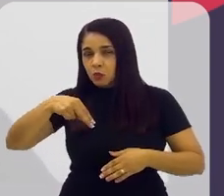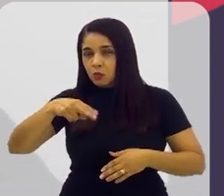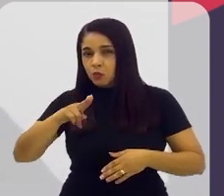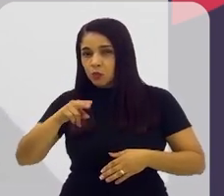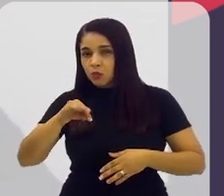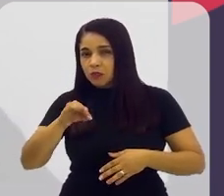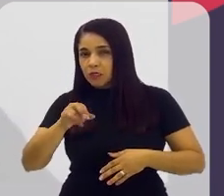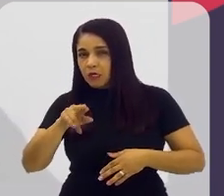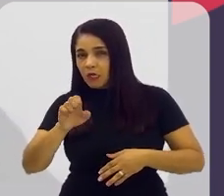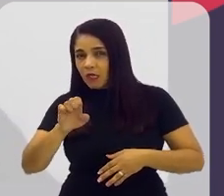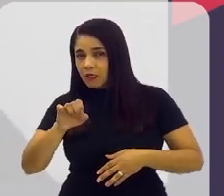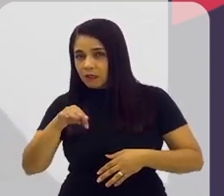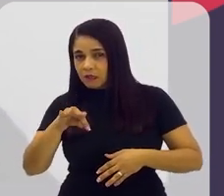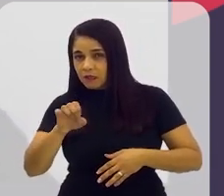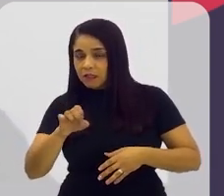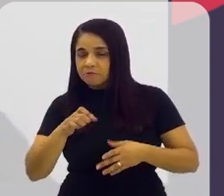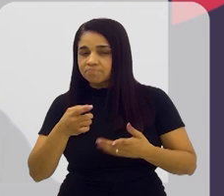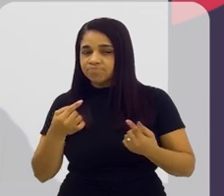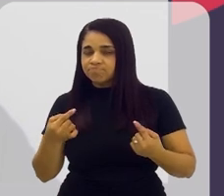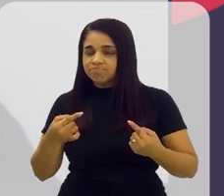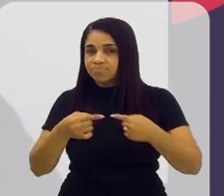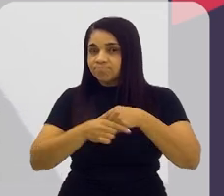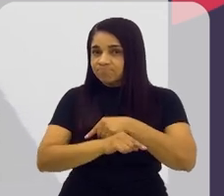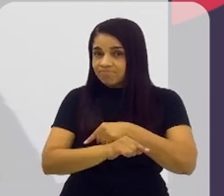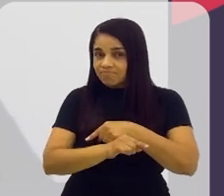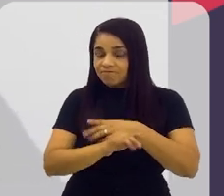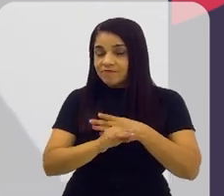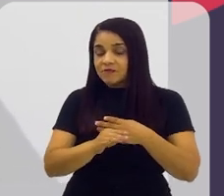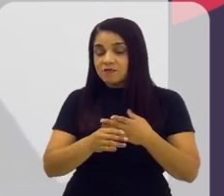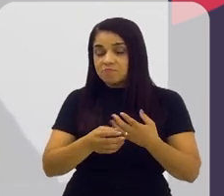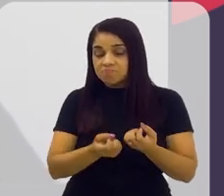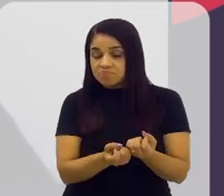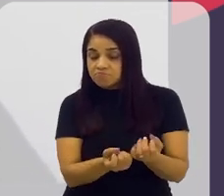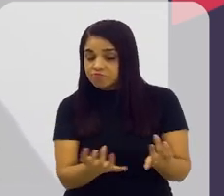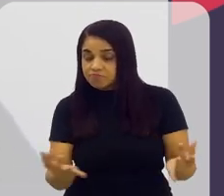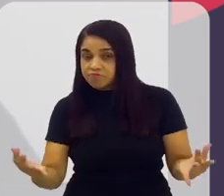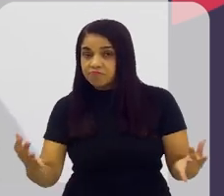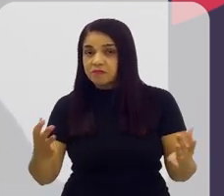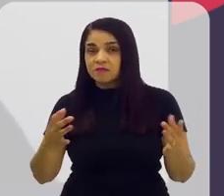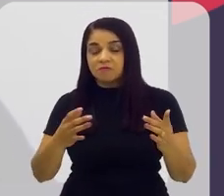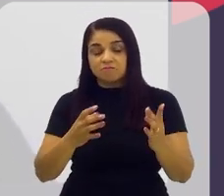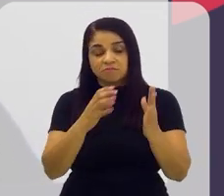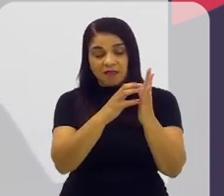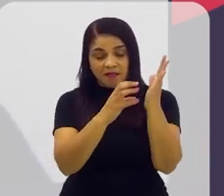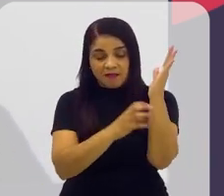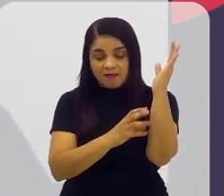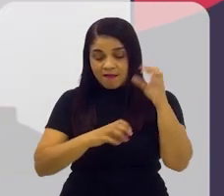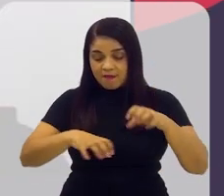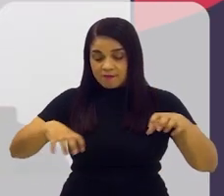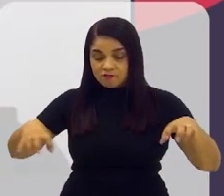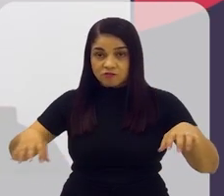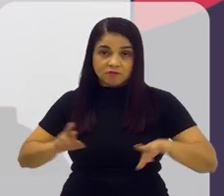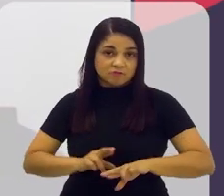são atributos que convergem um pouco para o que se encontra no ambiente de Caatinga.